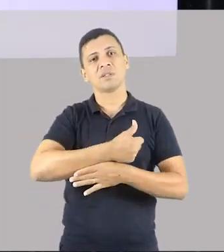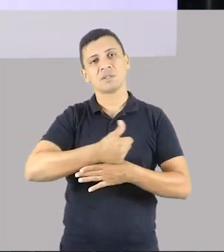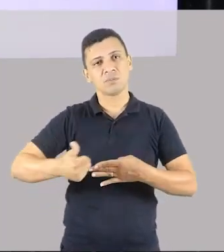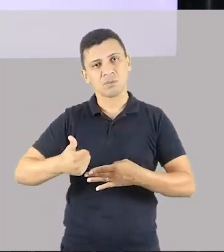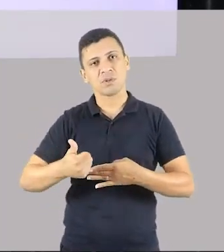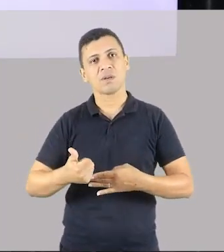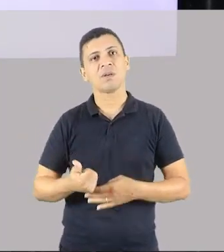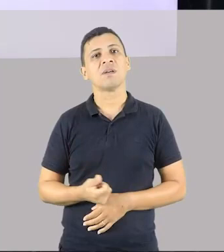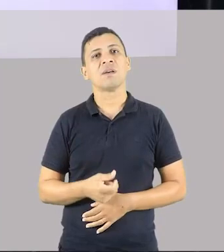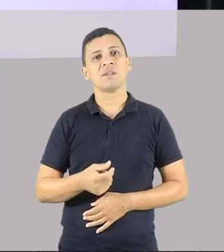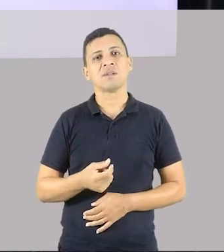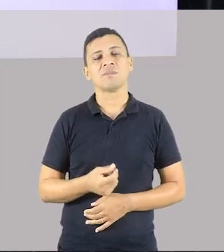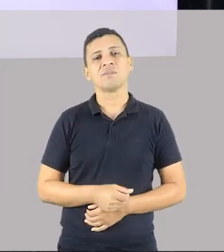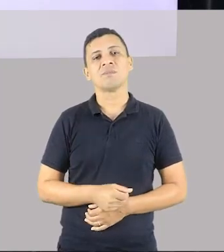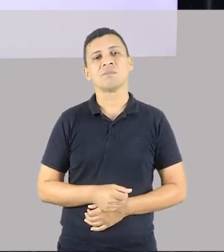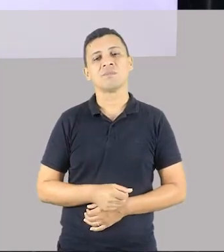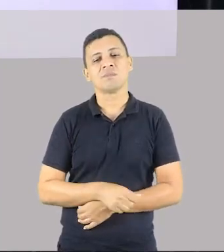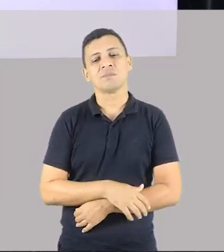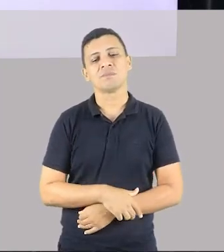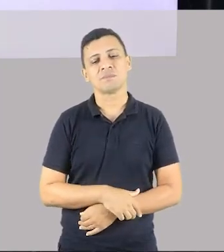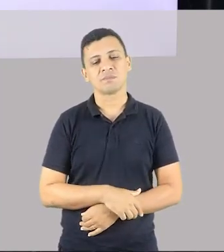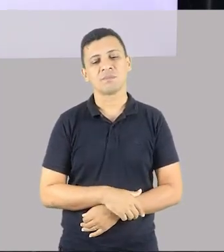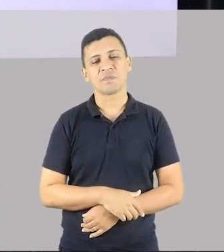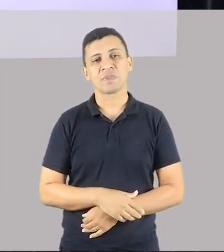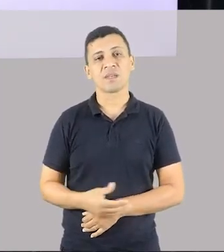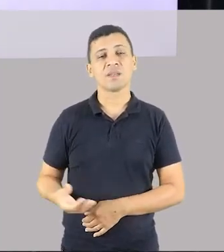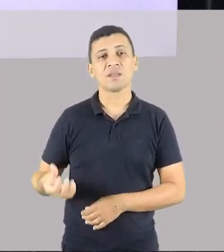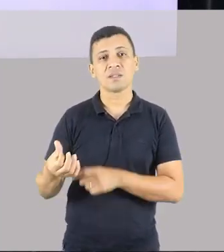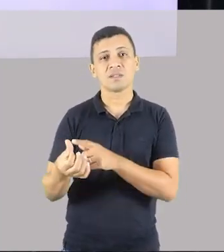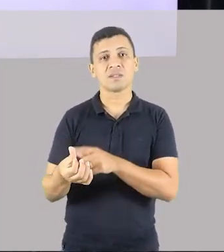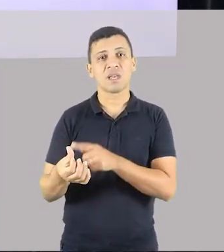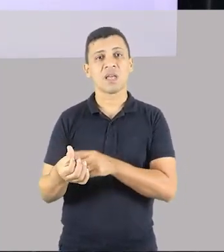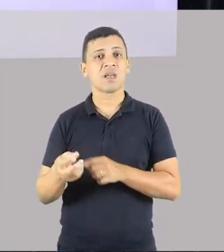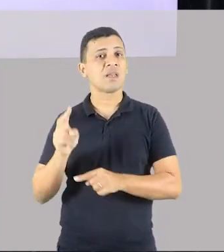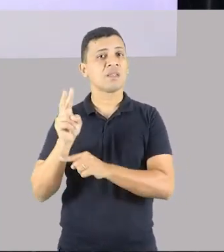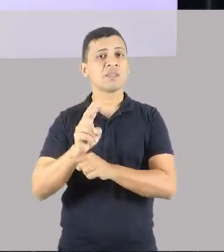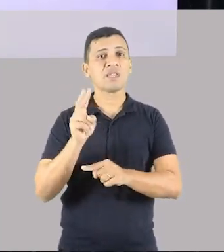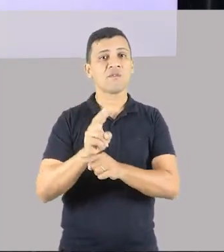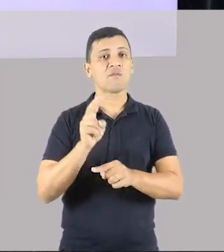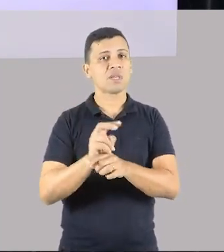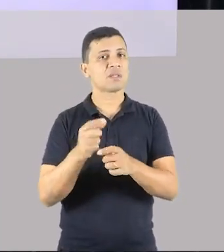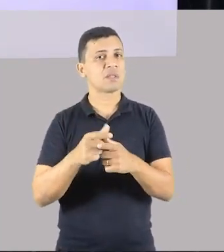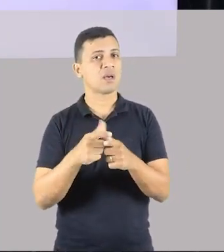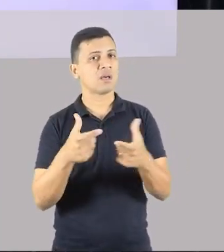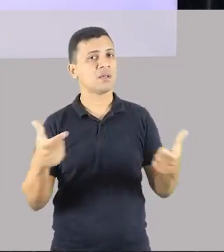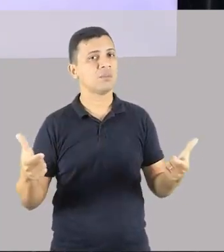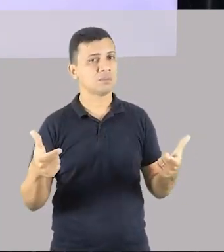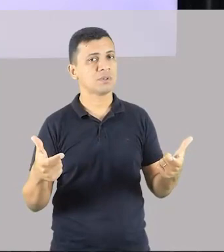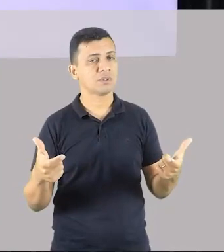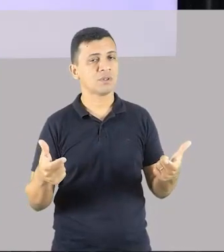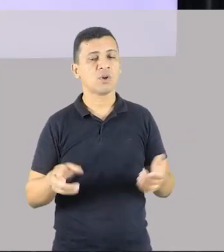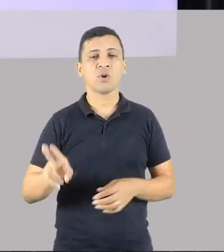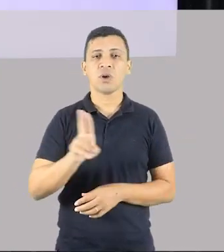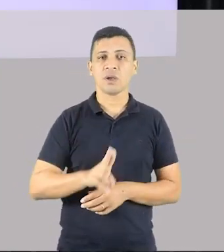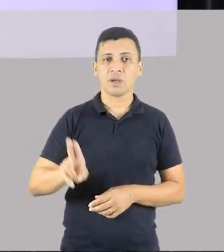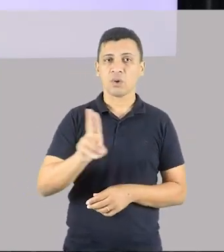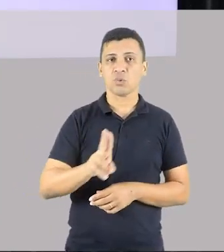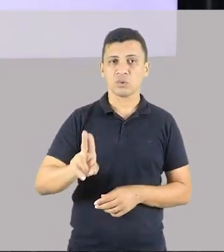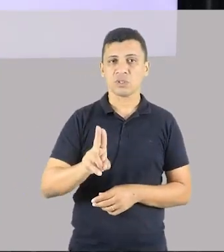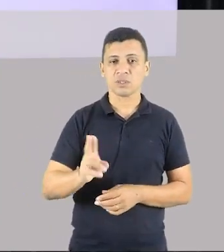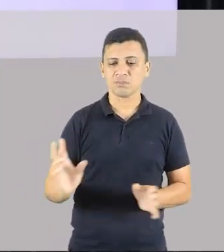ser de boa fé. Ampla defesa e contraditório. Embora sejam muito utilizadas em